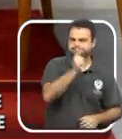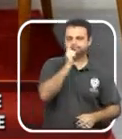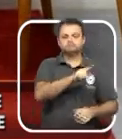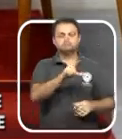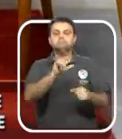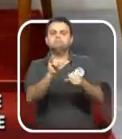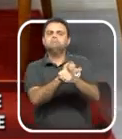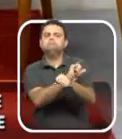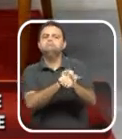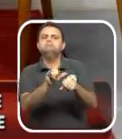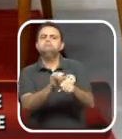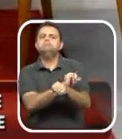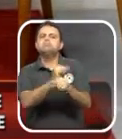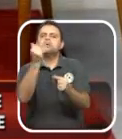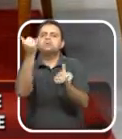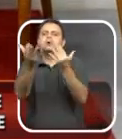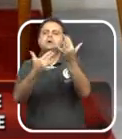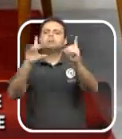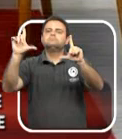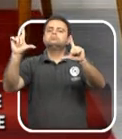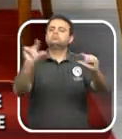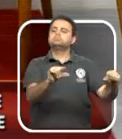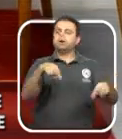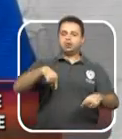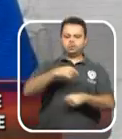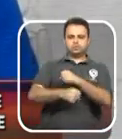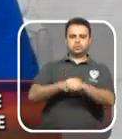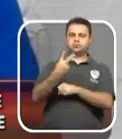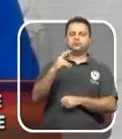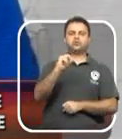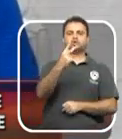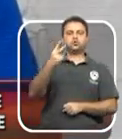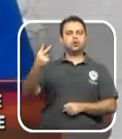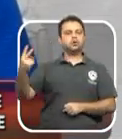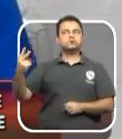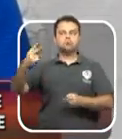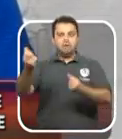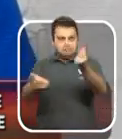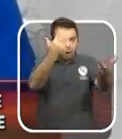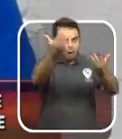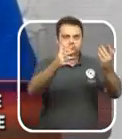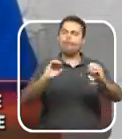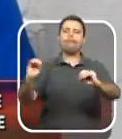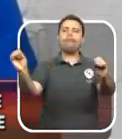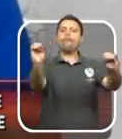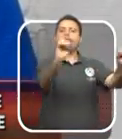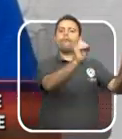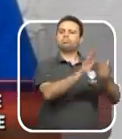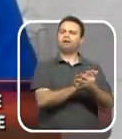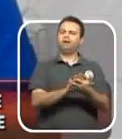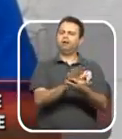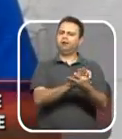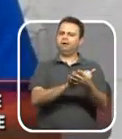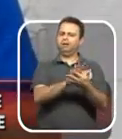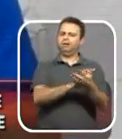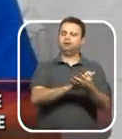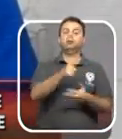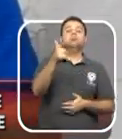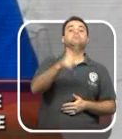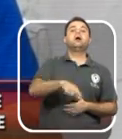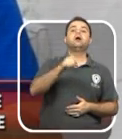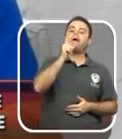houve aqueles incêndios em Rio Preto, né, de grandes proporções, e nós fizemos aqui várias tratativas com as